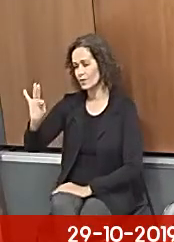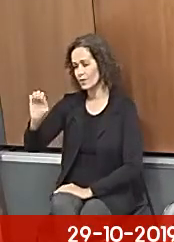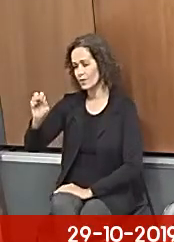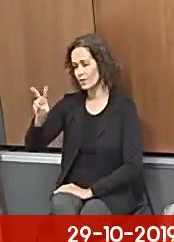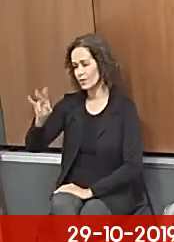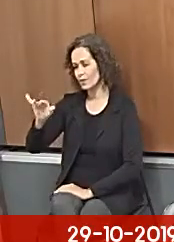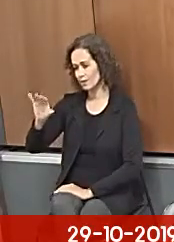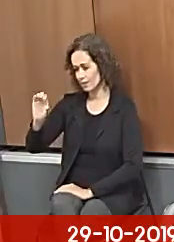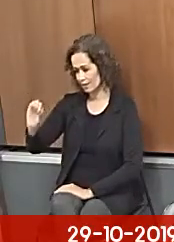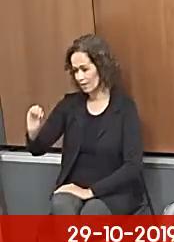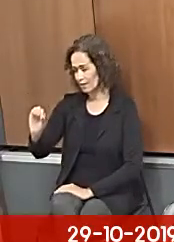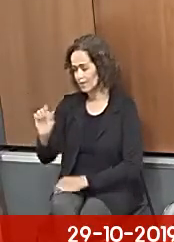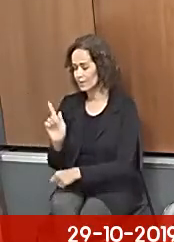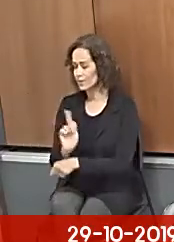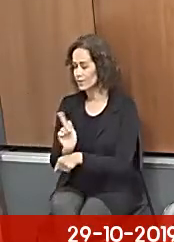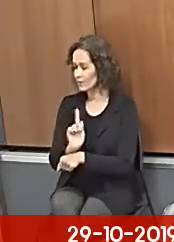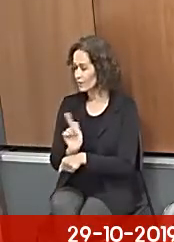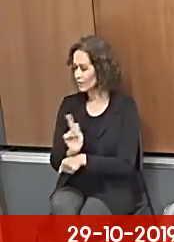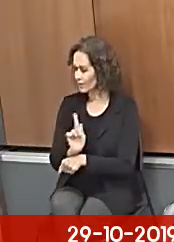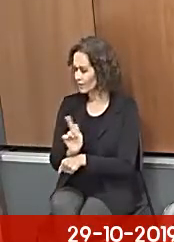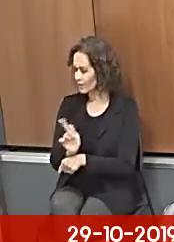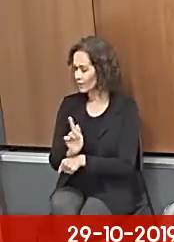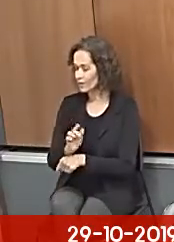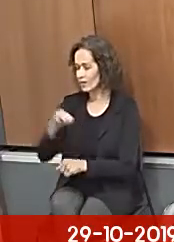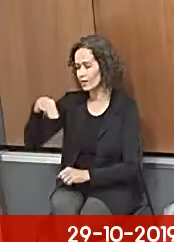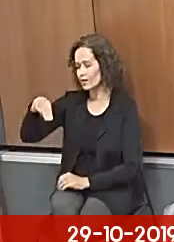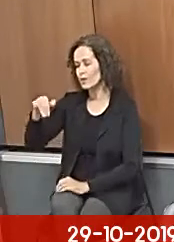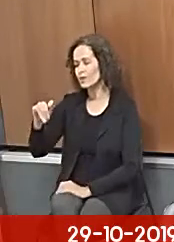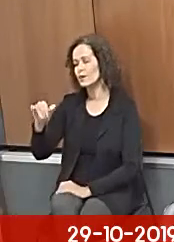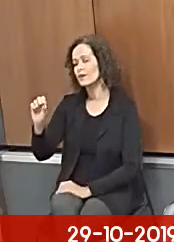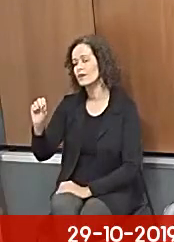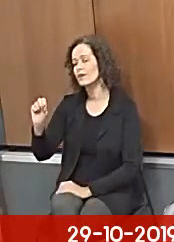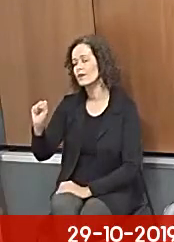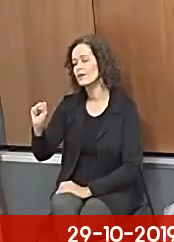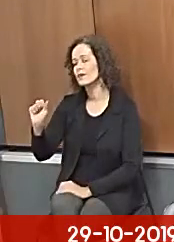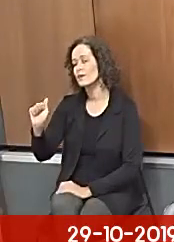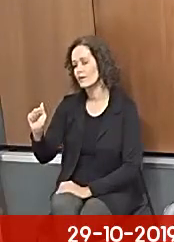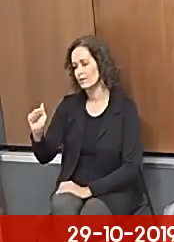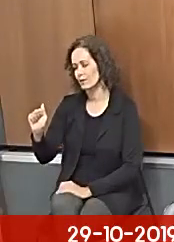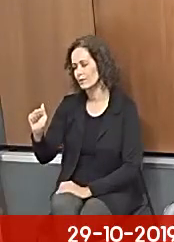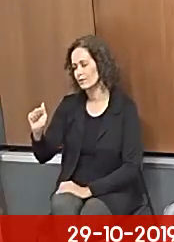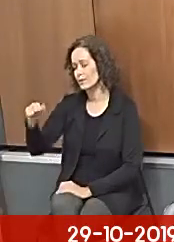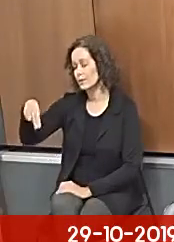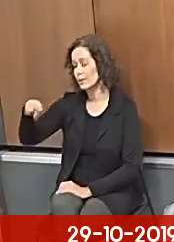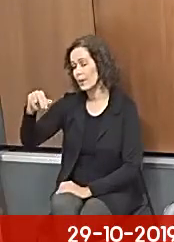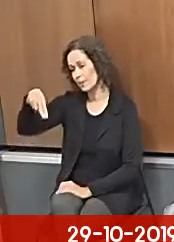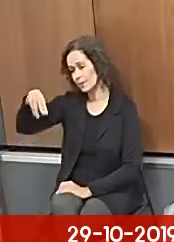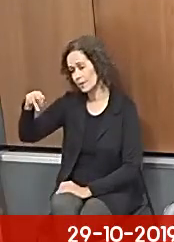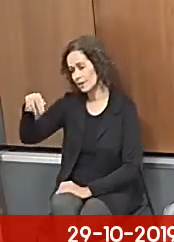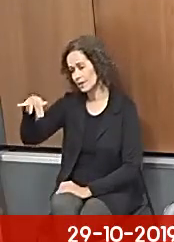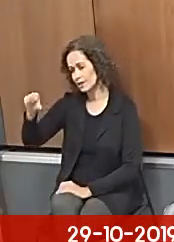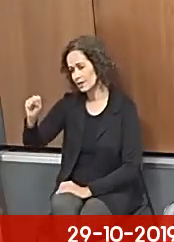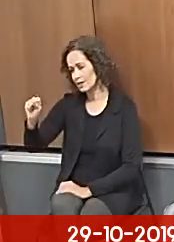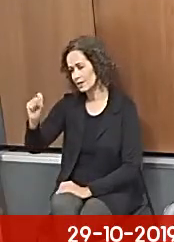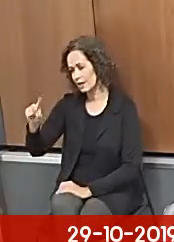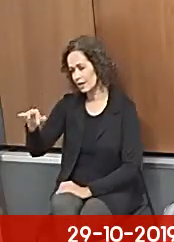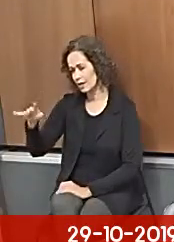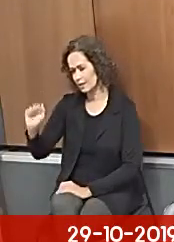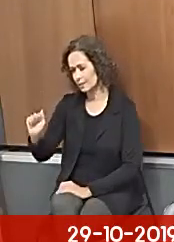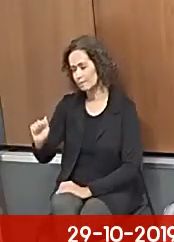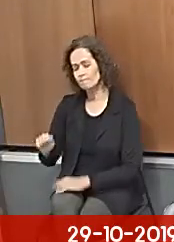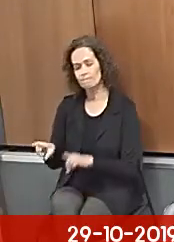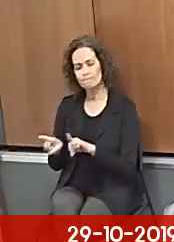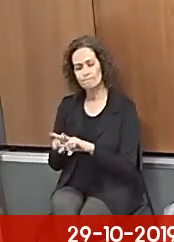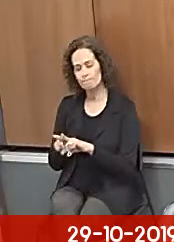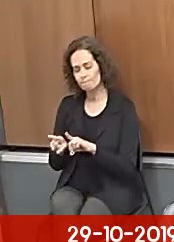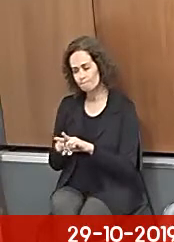Oliveira Góes, gerente técnico da Minas Arena. Muito obrigado pela presença. Gabriel Lucas Feijão, futuro atleta da